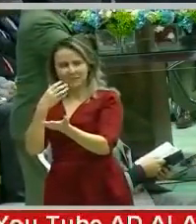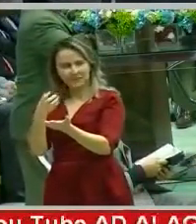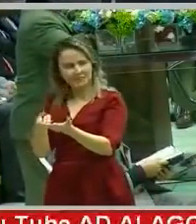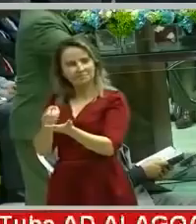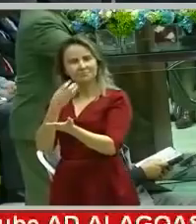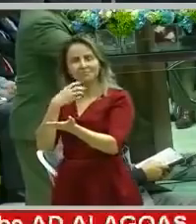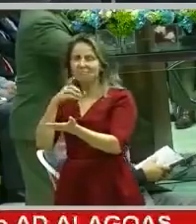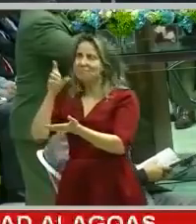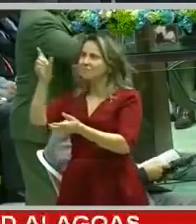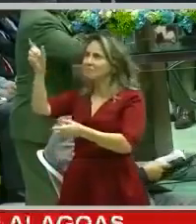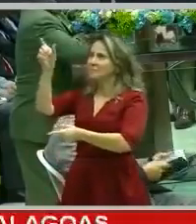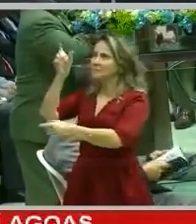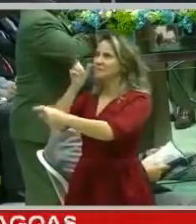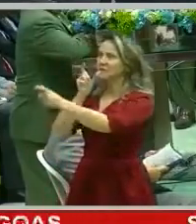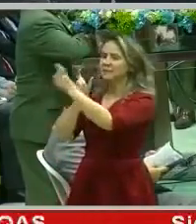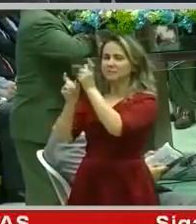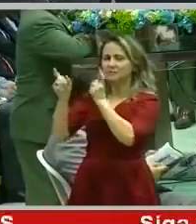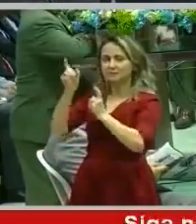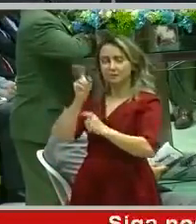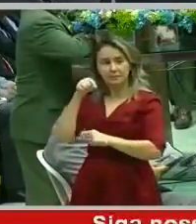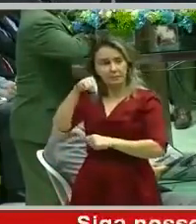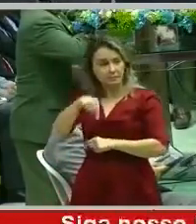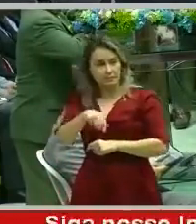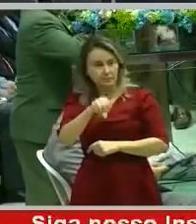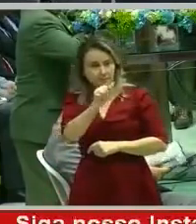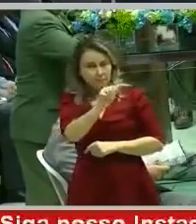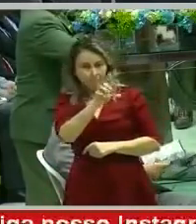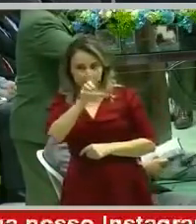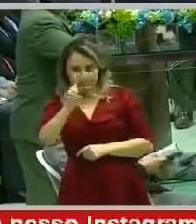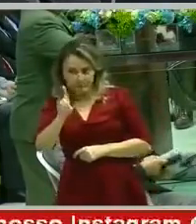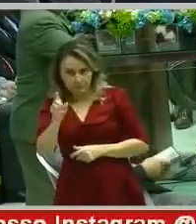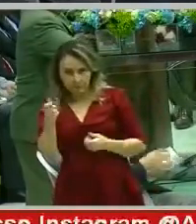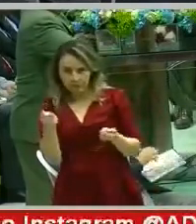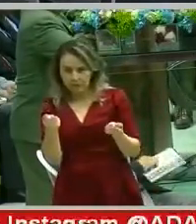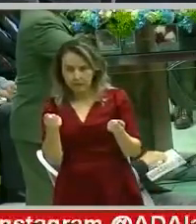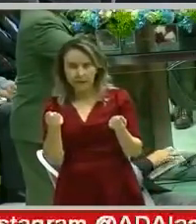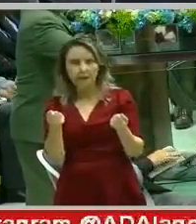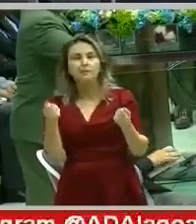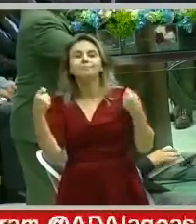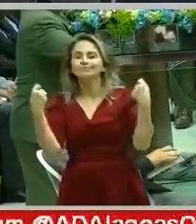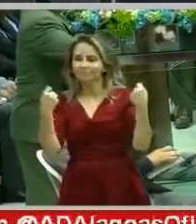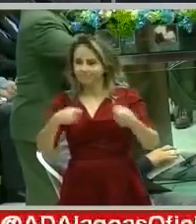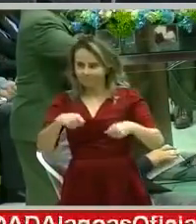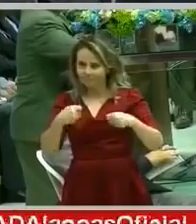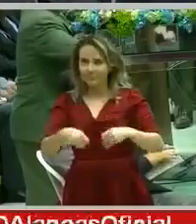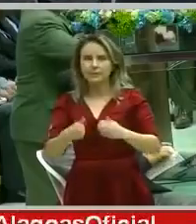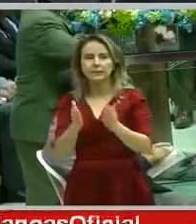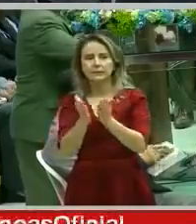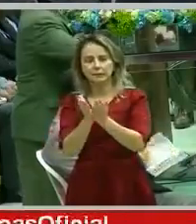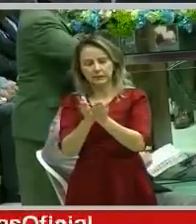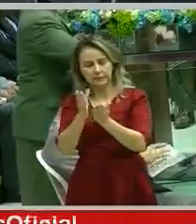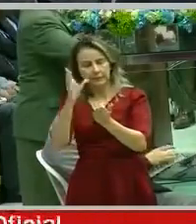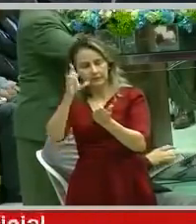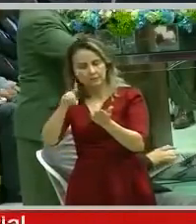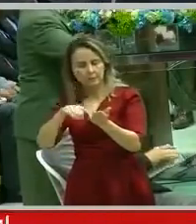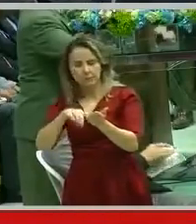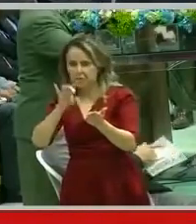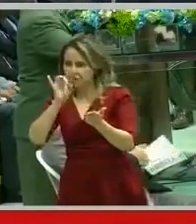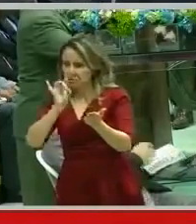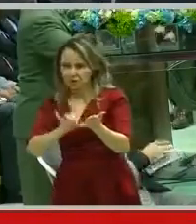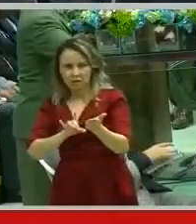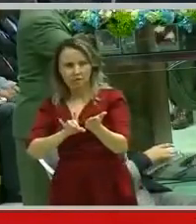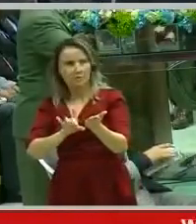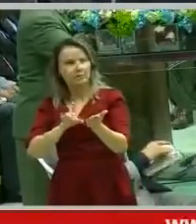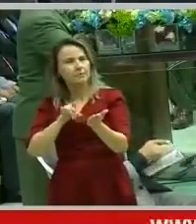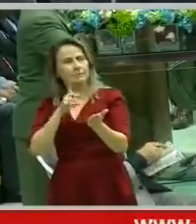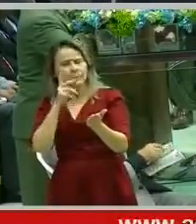de Deus. A igreja, a Assembleia de Deus, ela não precisa de outra coisa, somente da palavra. Ela vive, ela